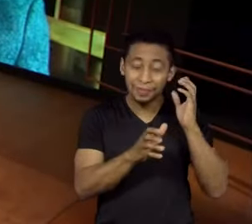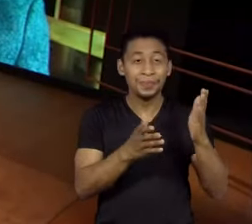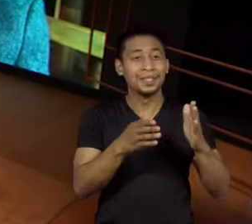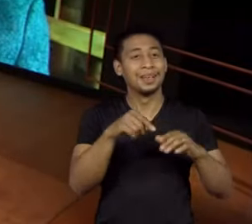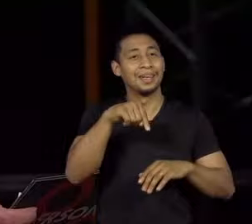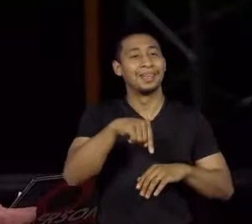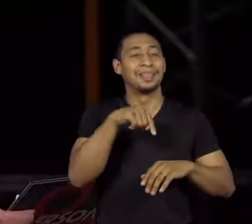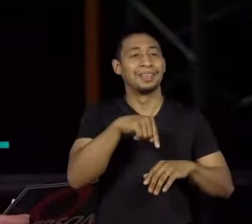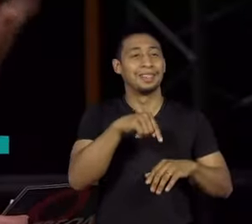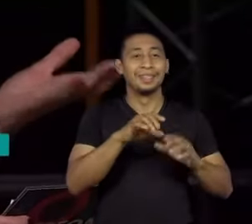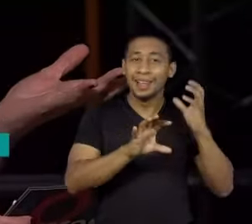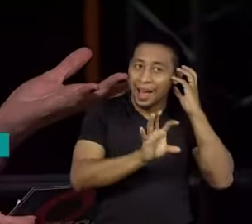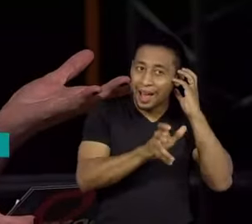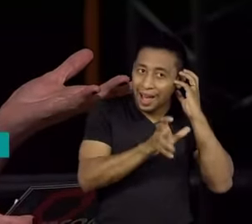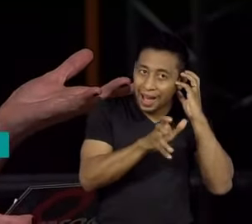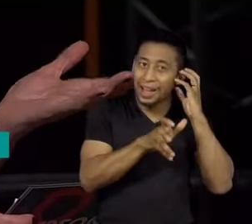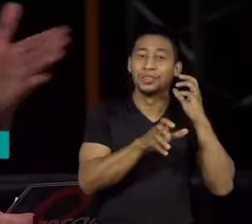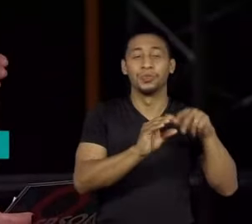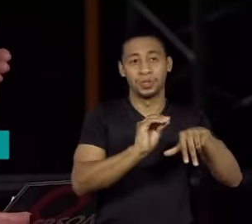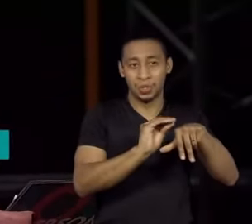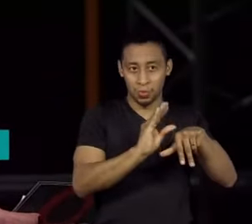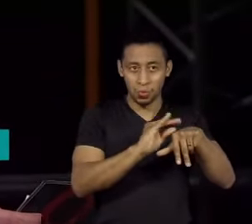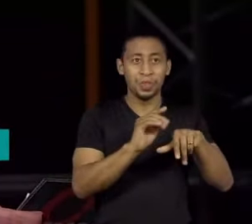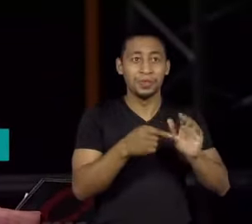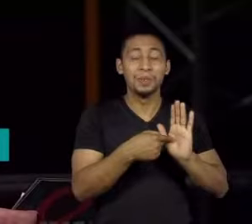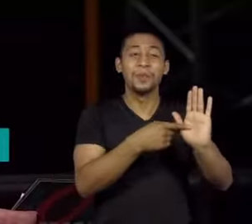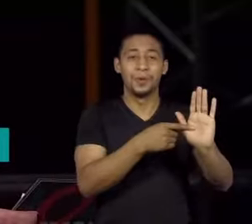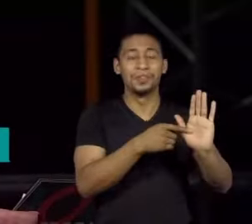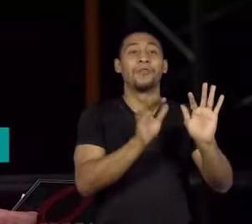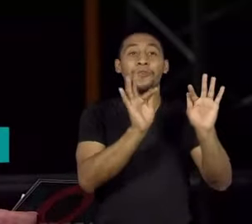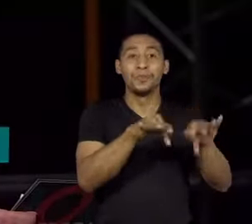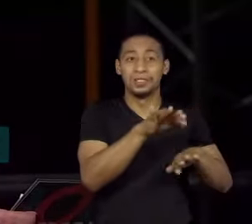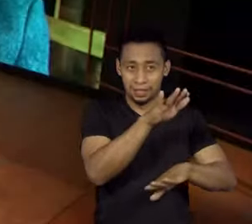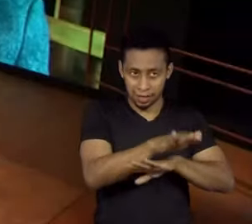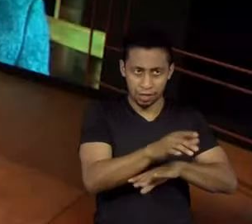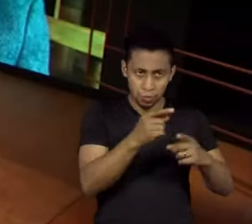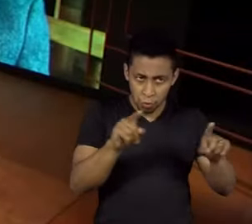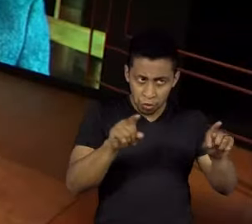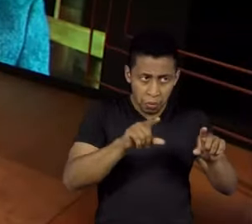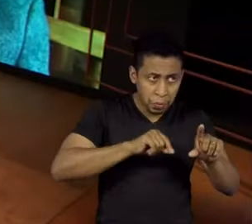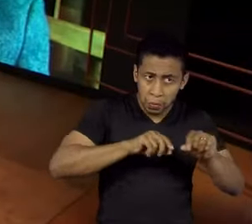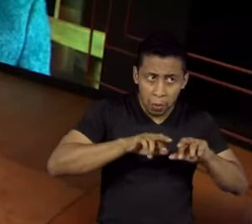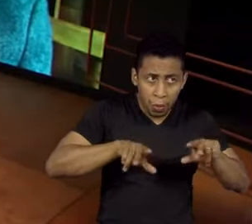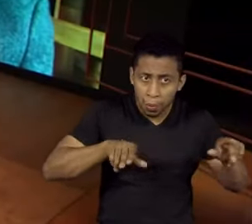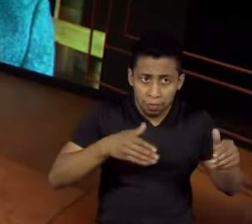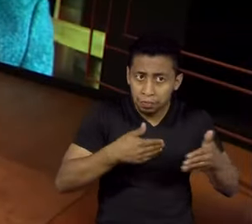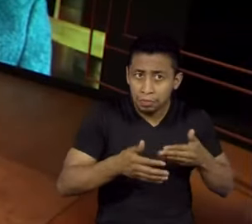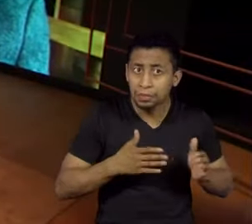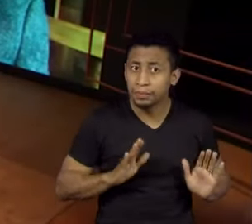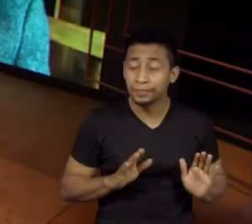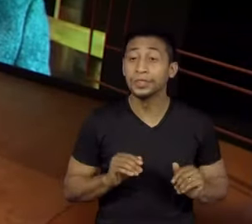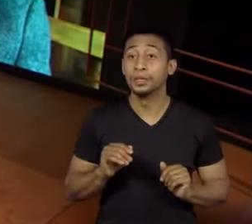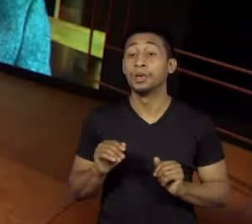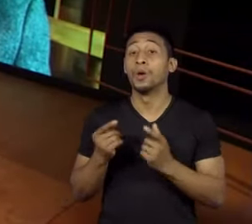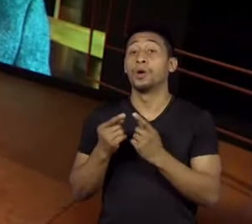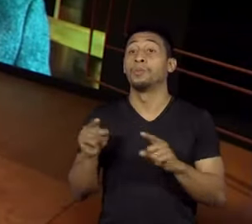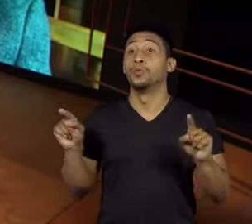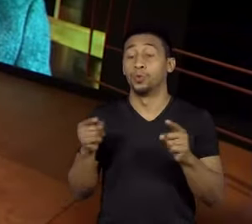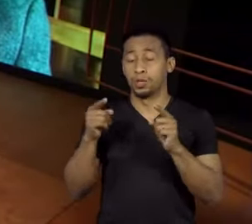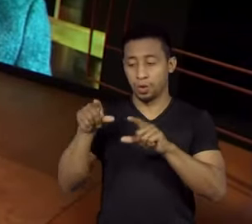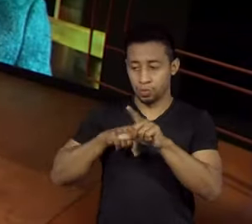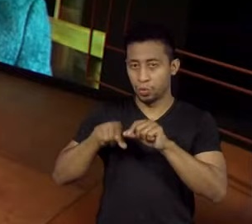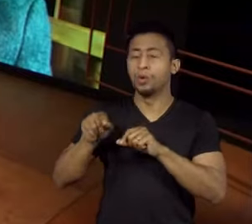Cultura FM. Música clássica ou música de todos os tipos? Música de importância cultural, né?